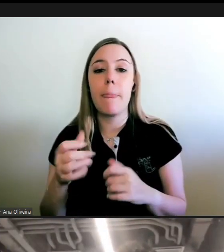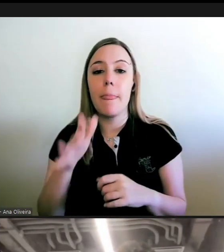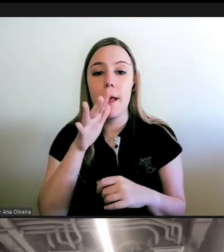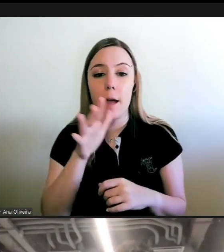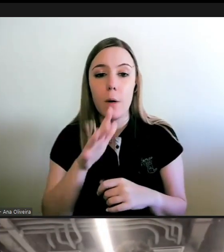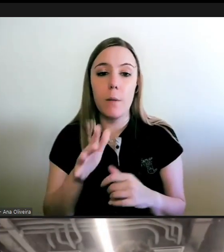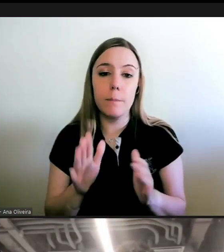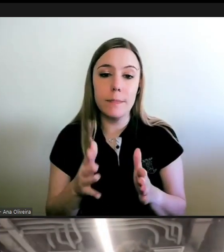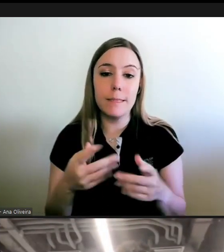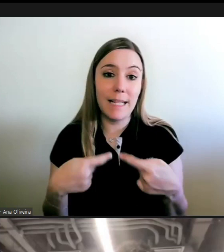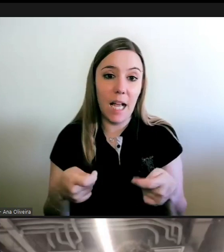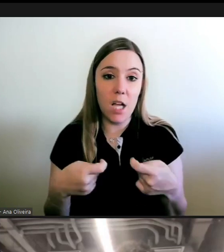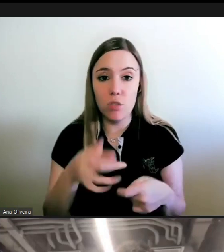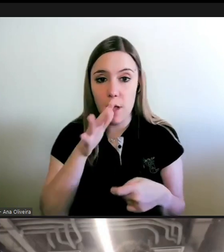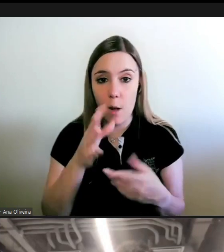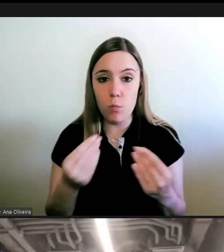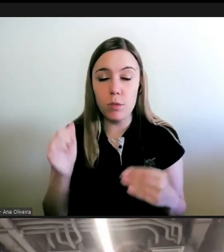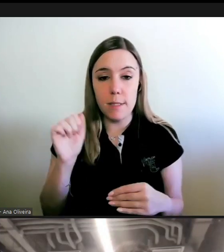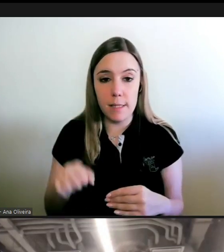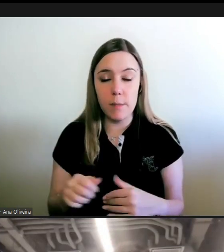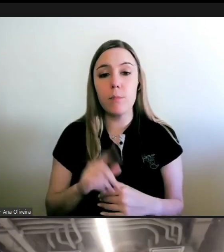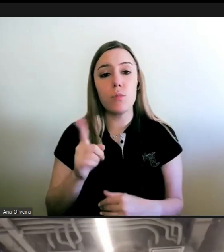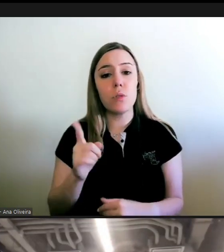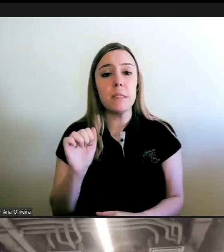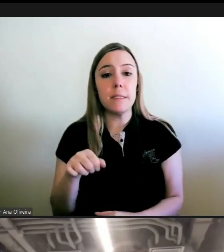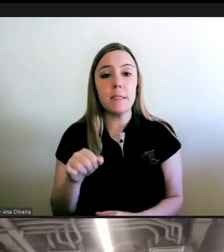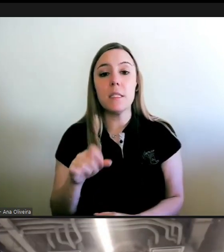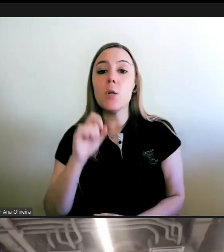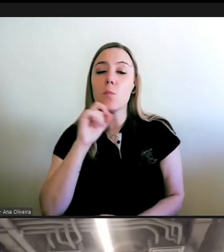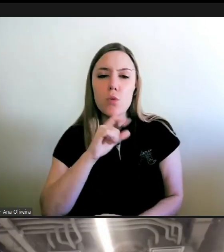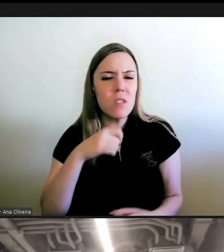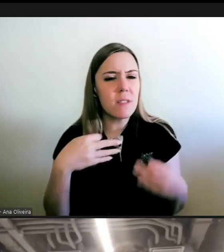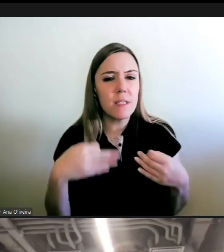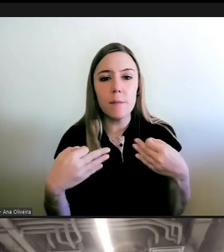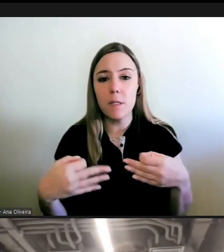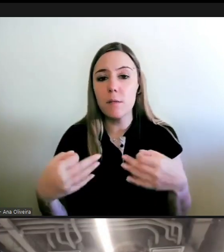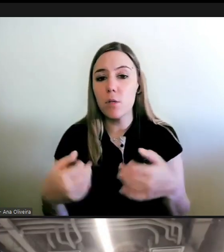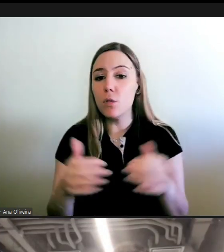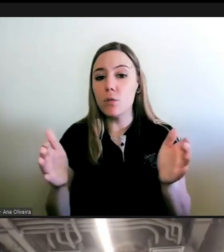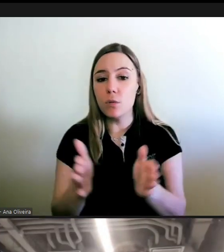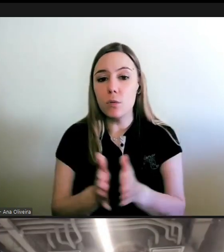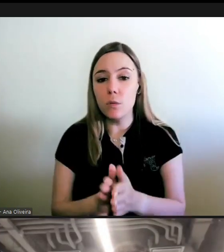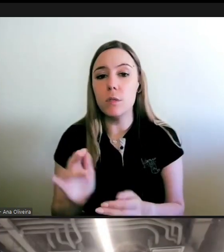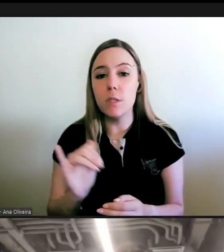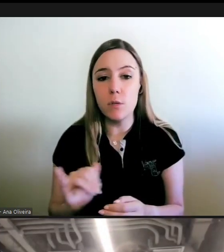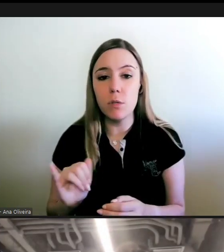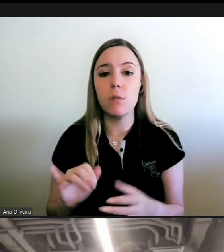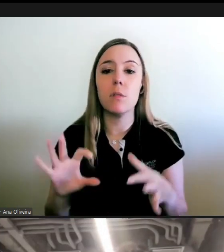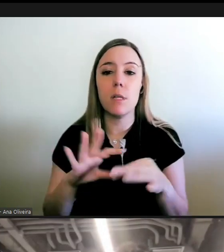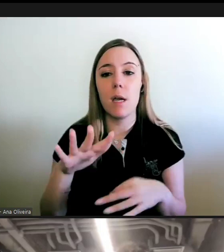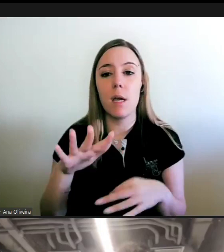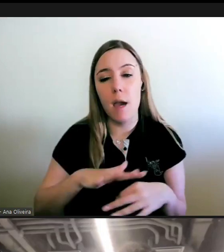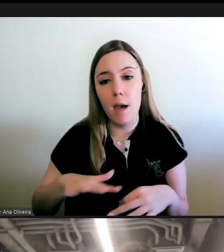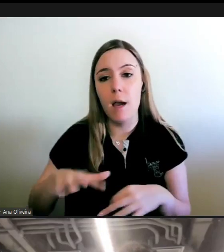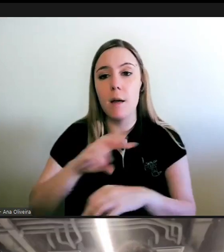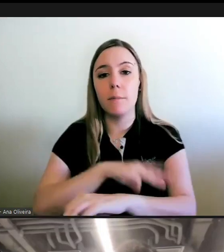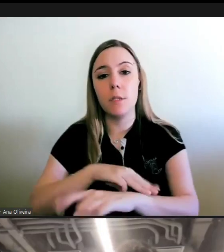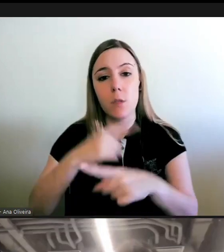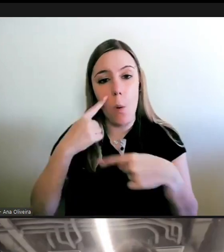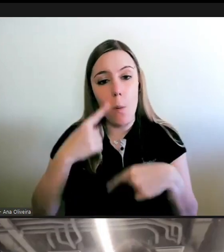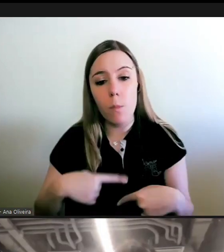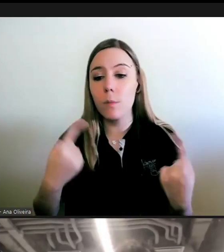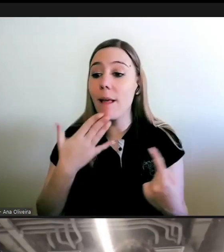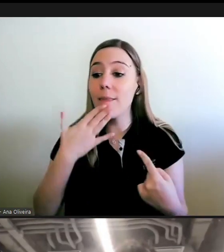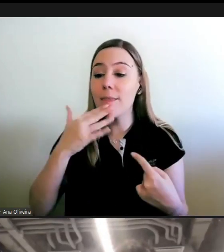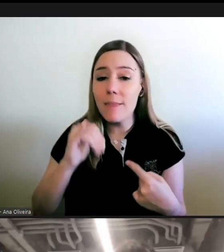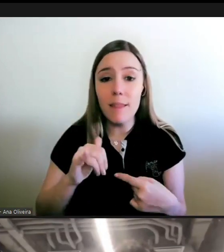água. Portanto, sim, é sempre possível que todos os organismos da administração pública procurem trabalhar em rede, é